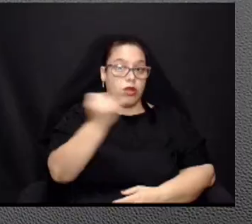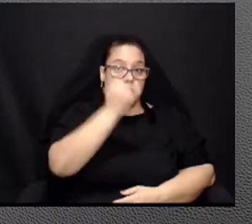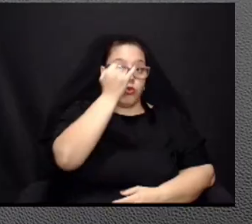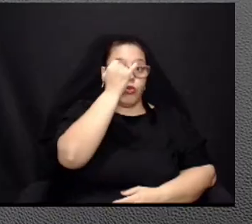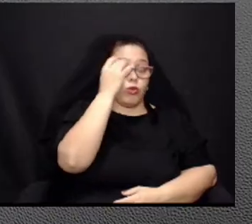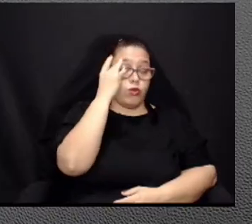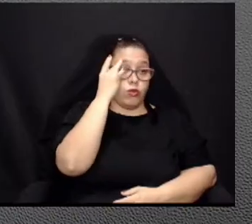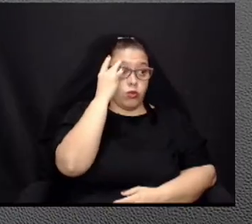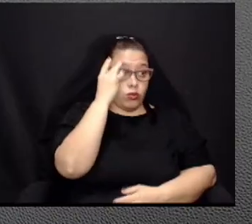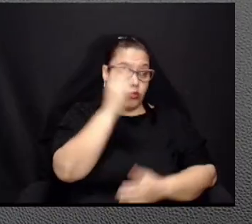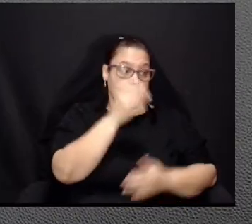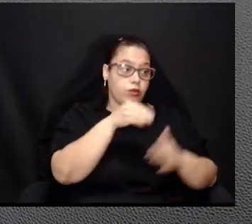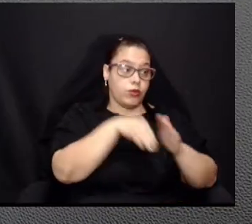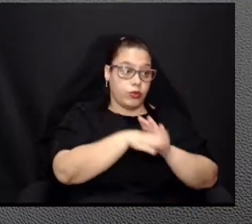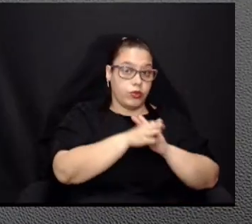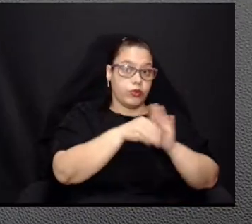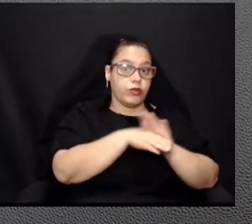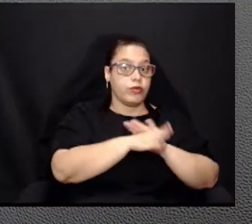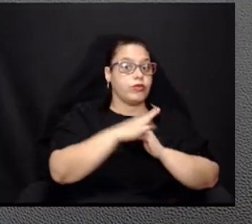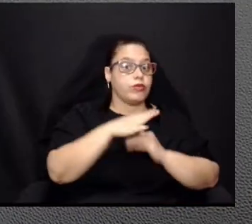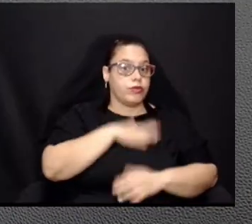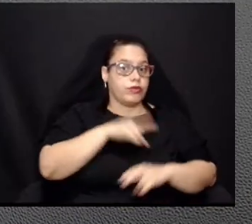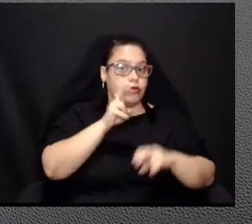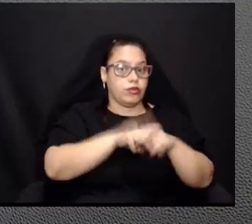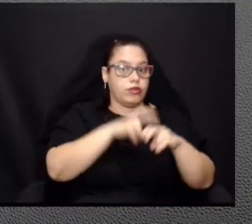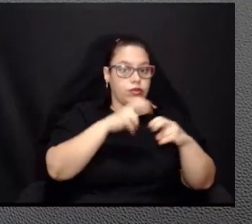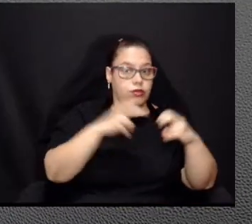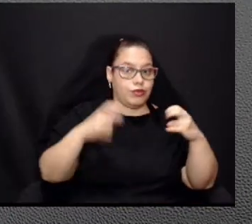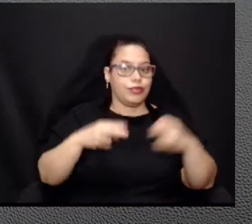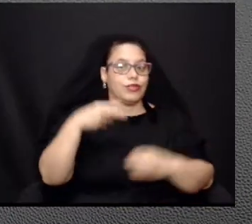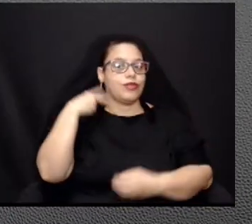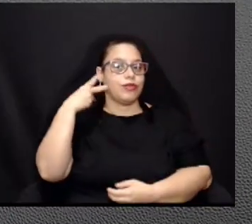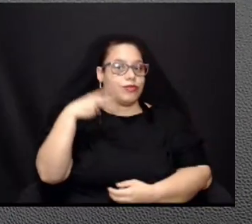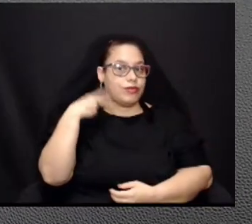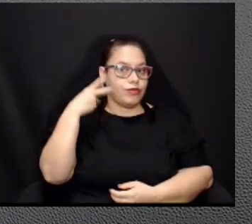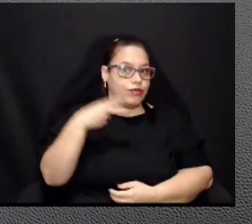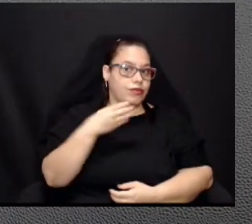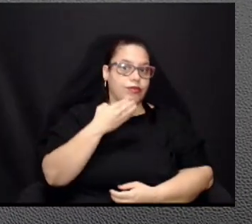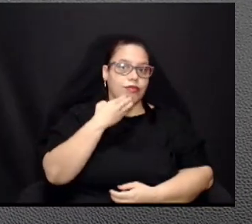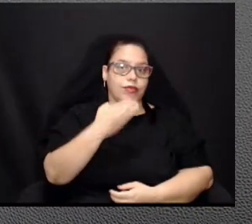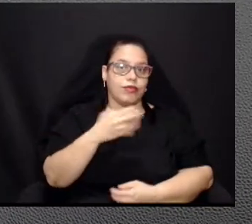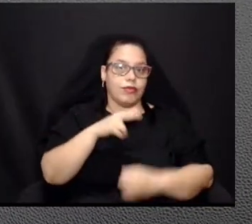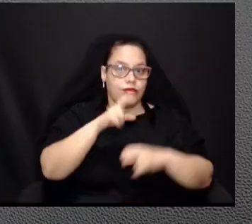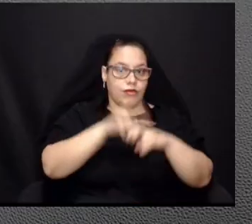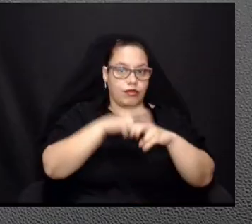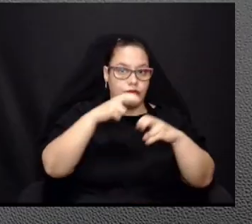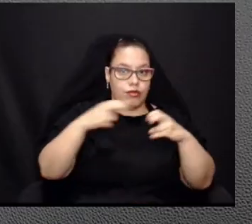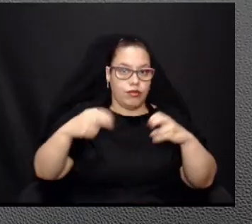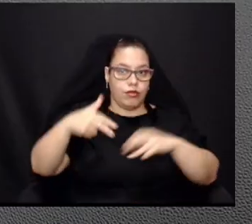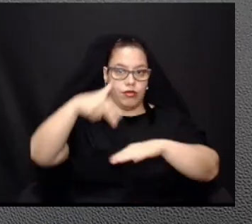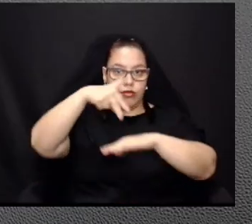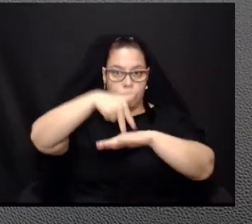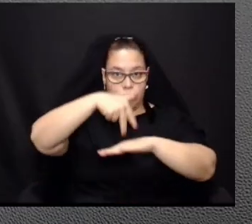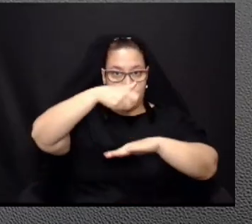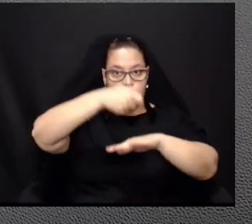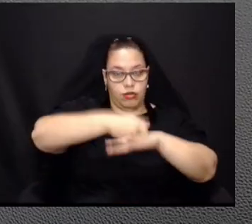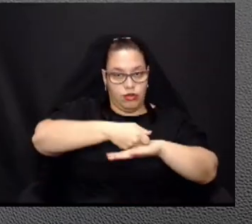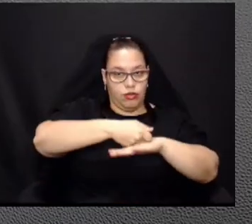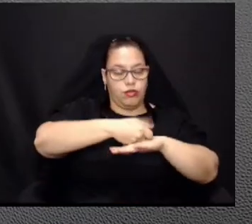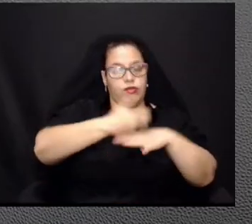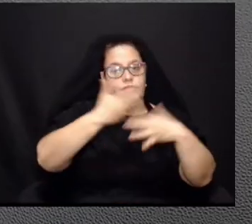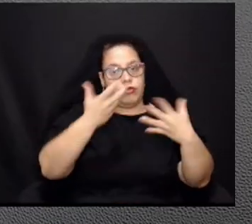costumam gostar muito de sentar ali no lugar dos vereadores, aí pedem para subir ali na mesa, na tribuna, então também é um